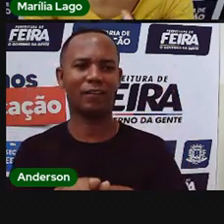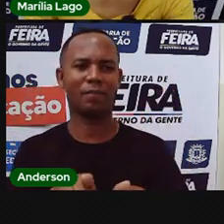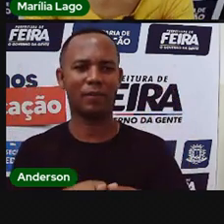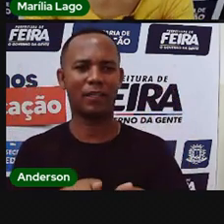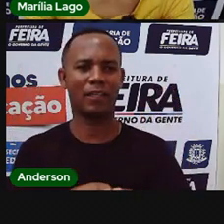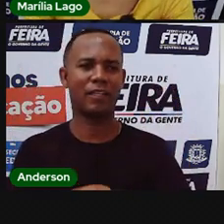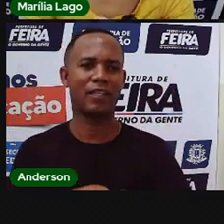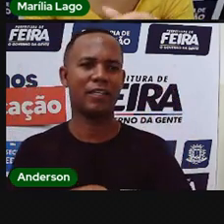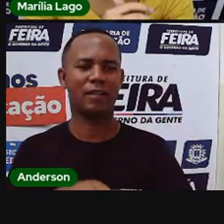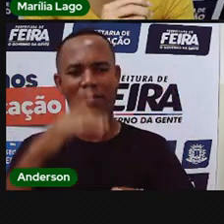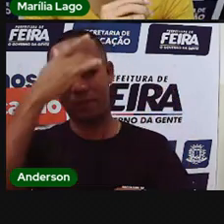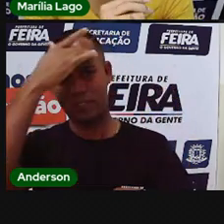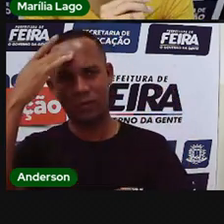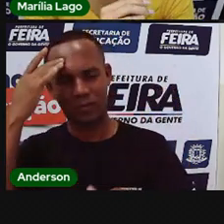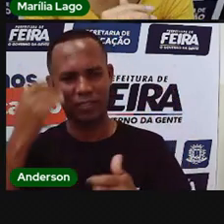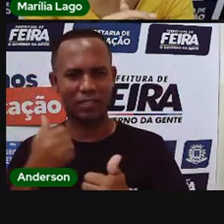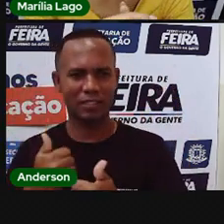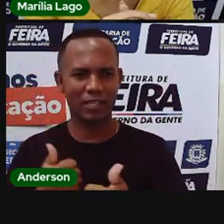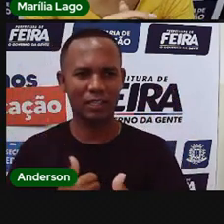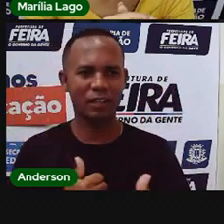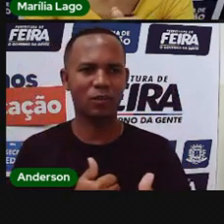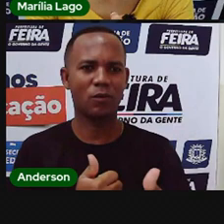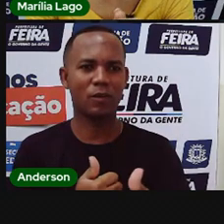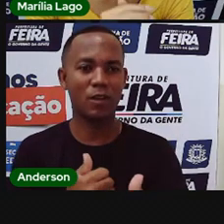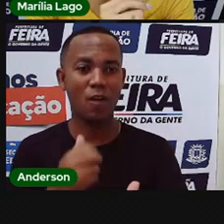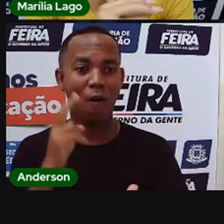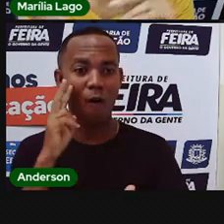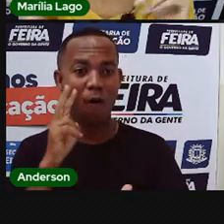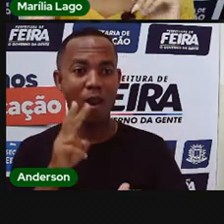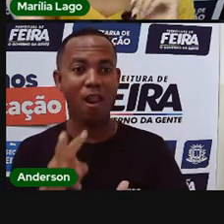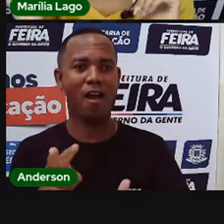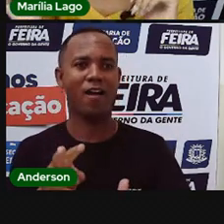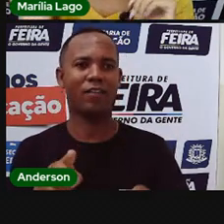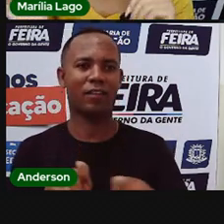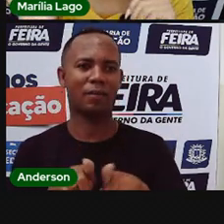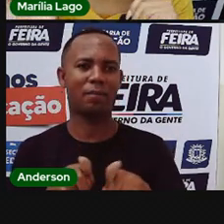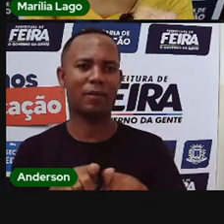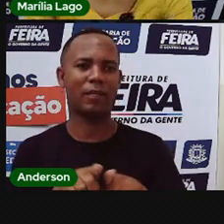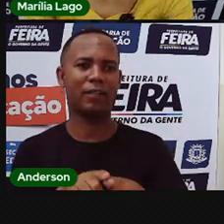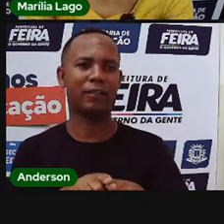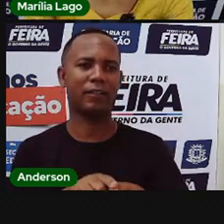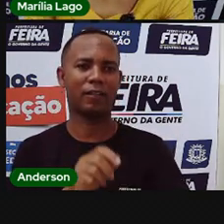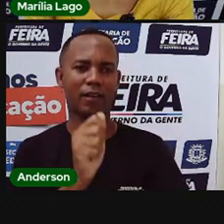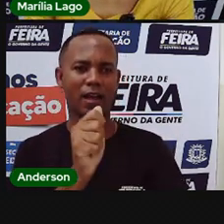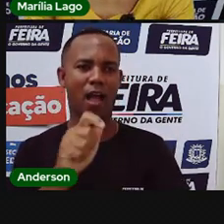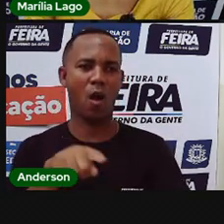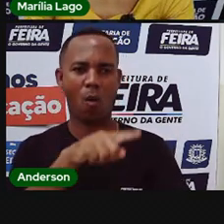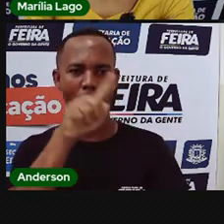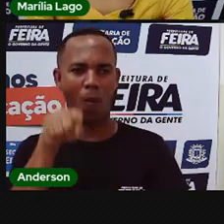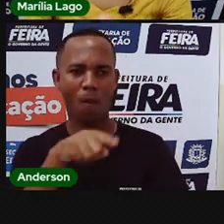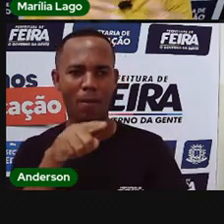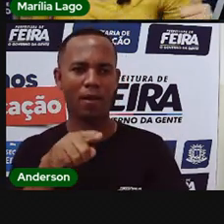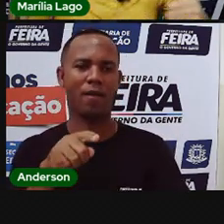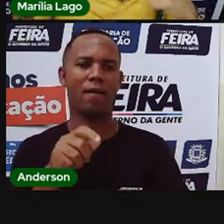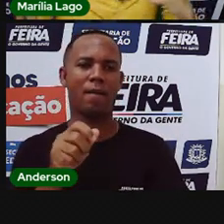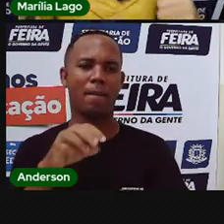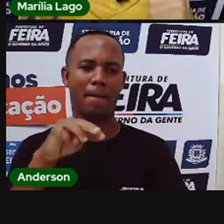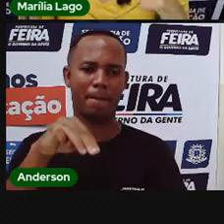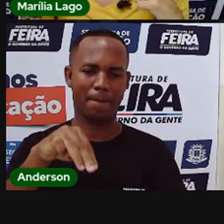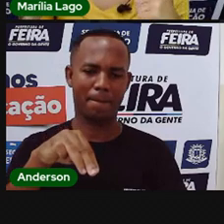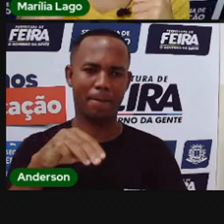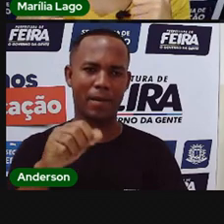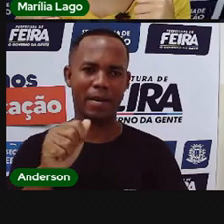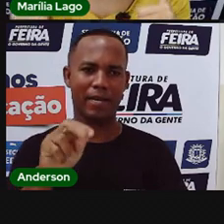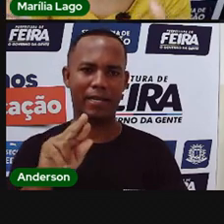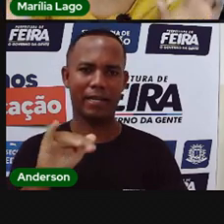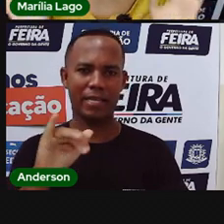meus seguidores. Inclusive, dá uma olhadinha lá no meu Instagram, @marilialago, certo? Quem tirar foto aí,